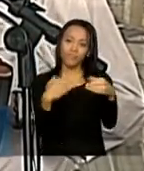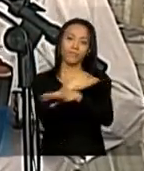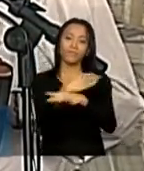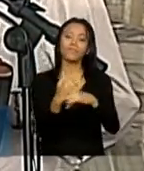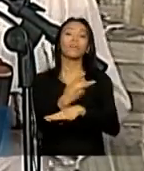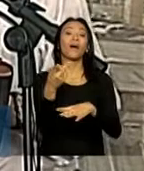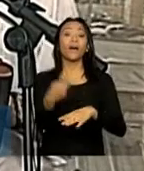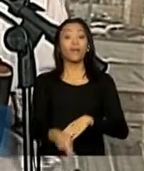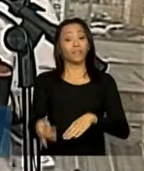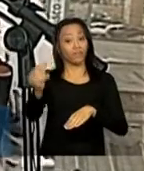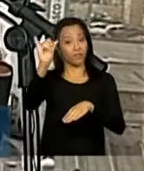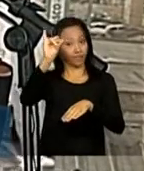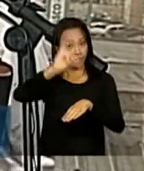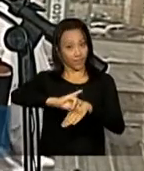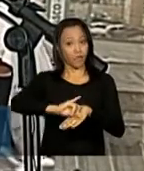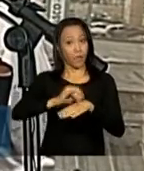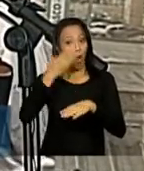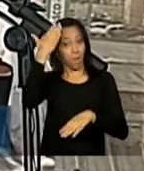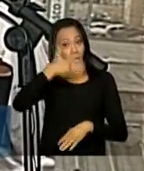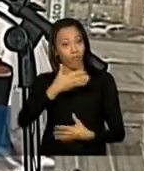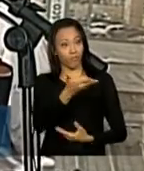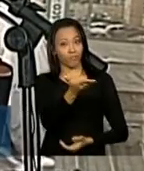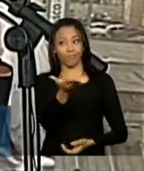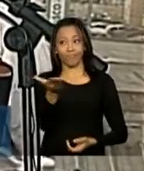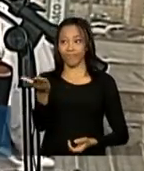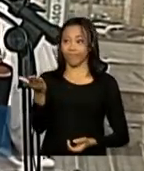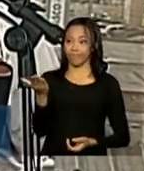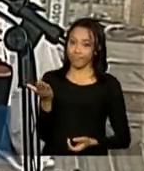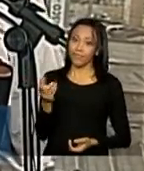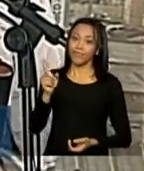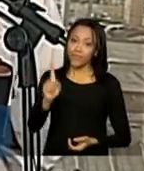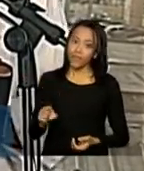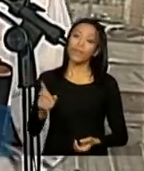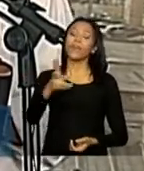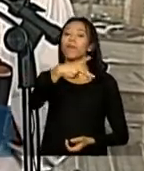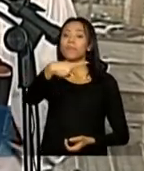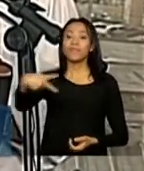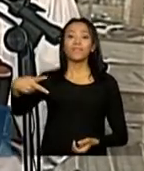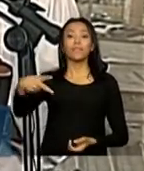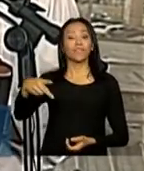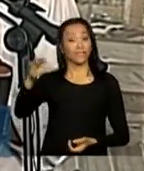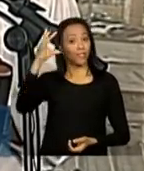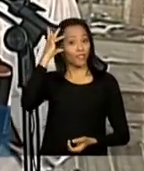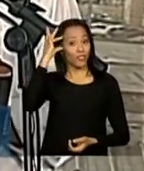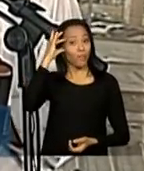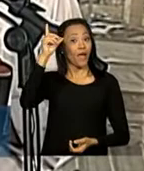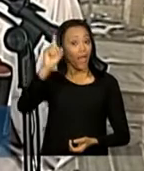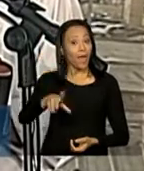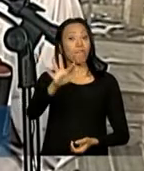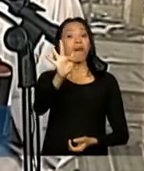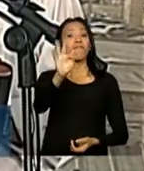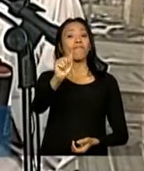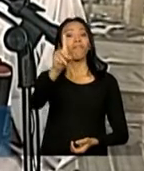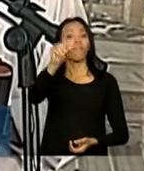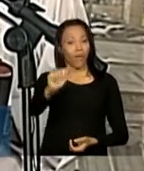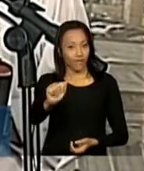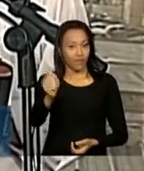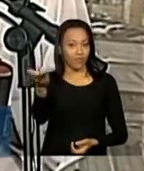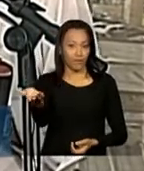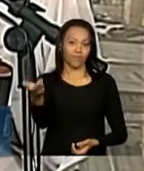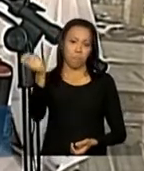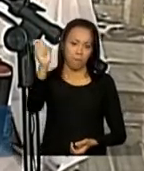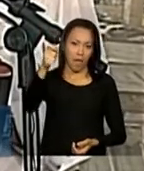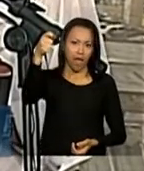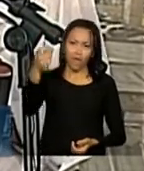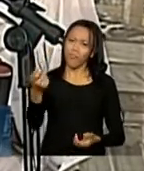Salvador. Está aqui mais uma prova que a presidente Dilma é a grande fada madrinha da primeira capital do país, ao